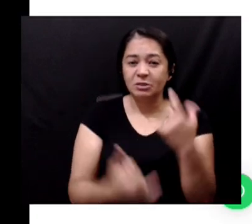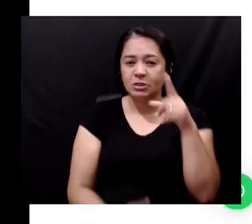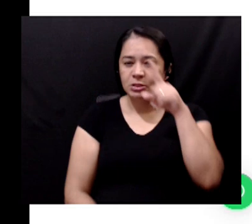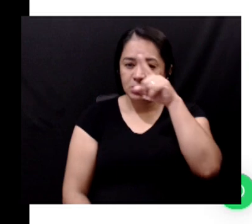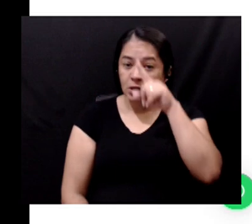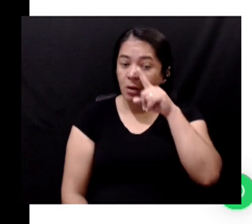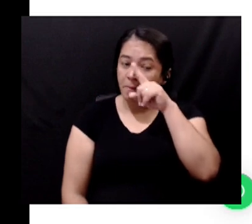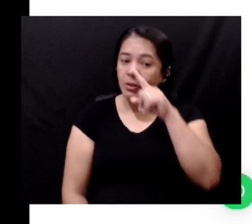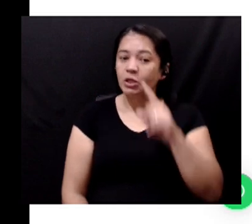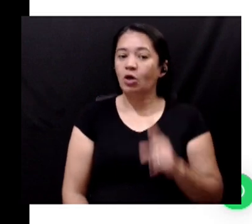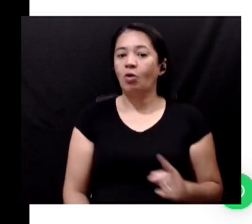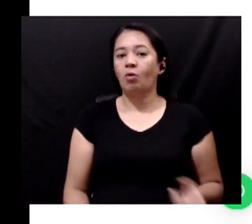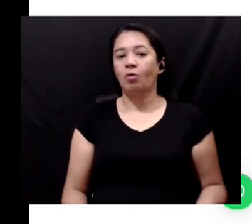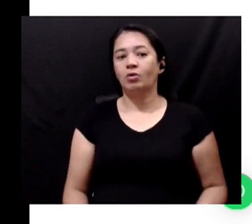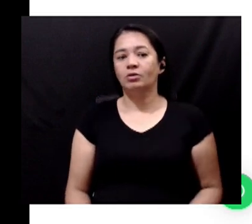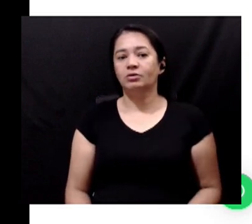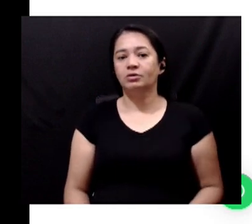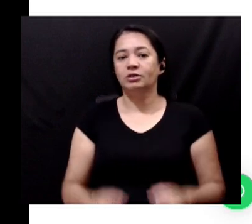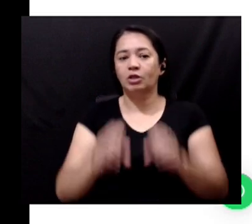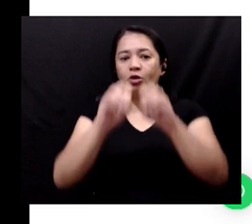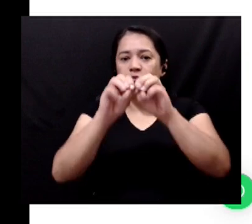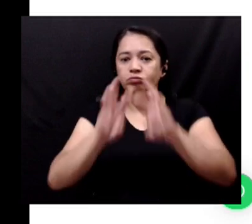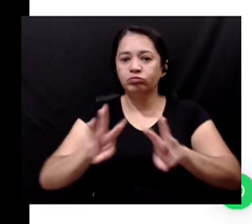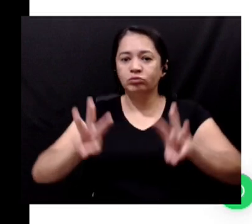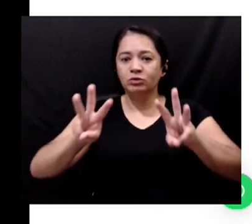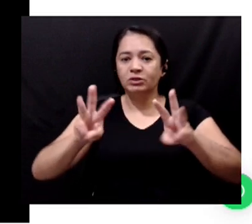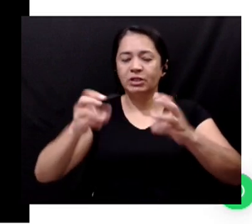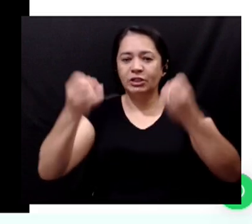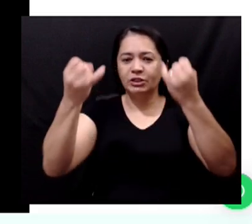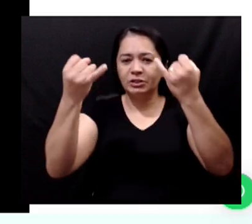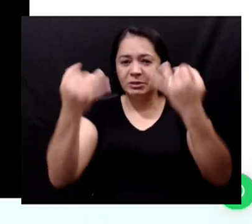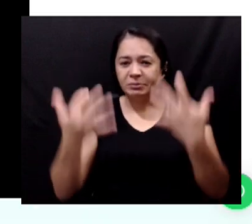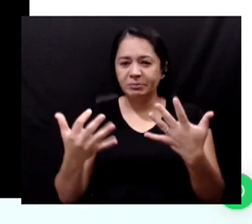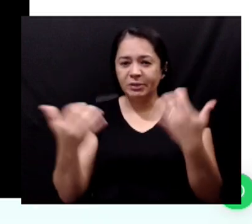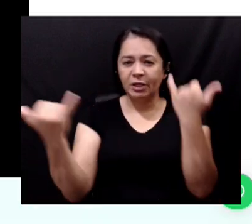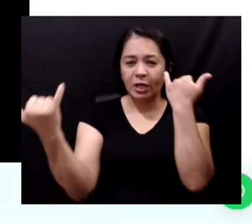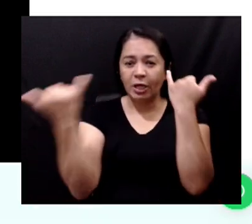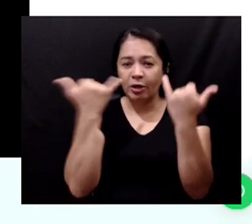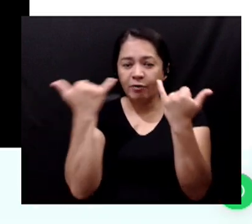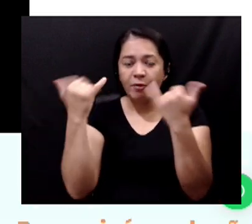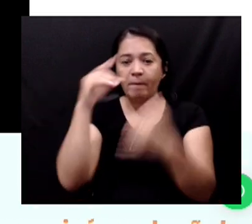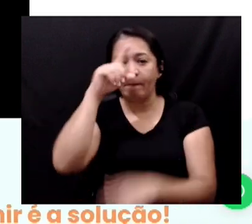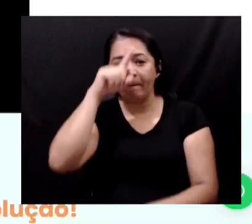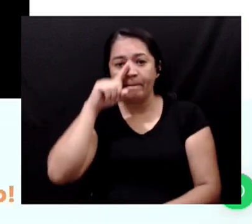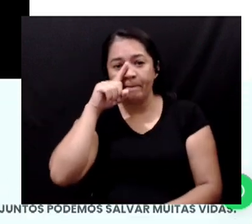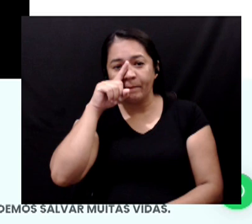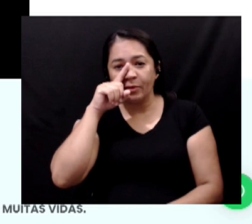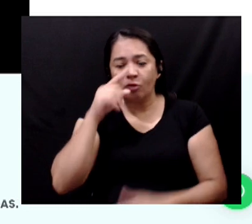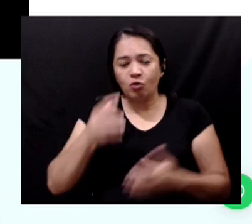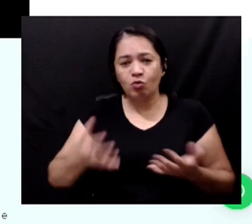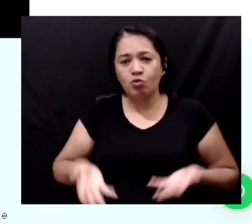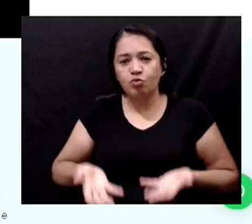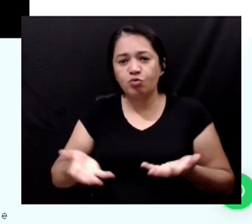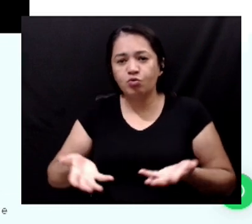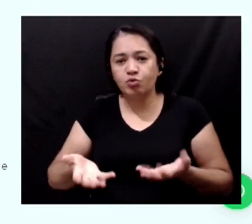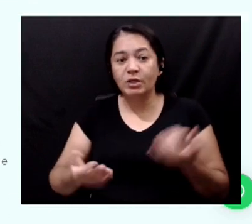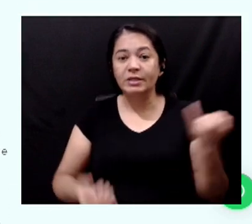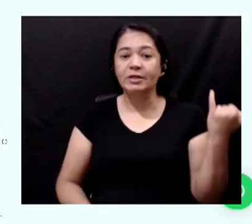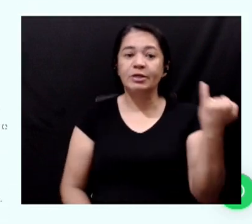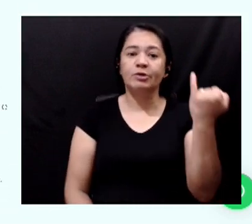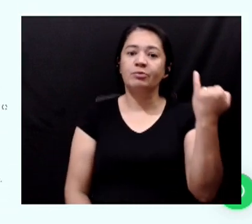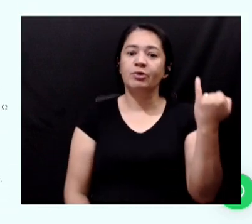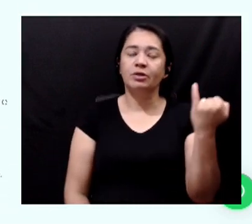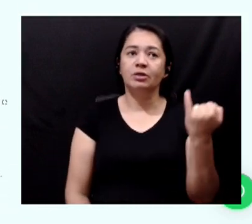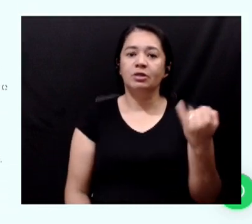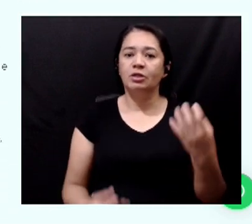aí esse site ele traz informações, ele traz os riscos, as motivações, importante demais. Os desafios